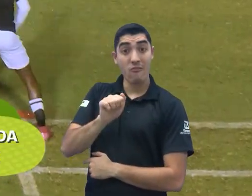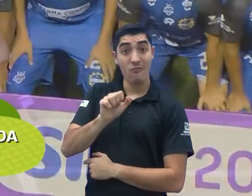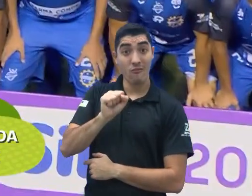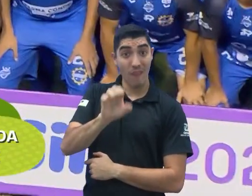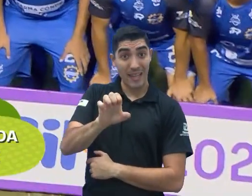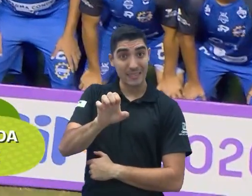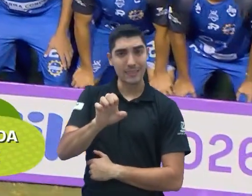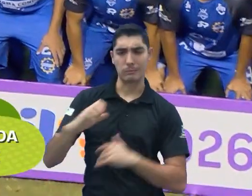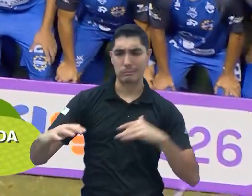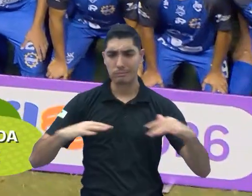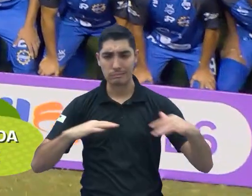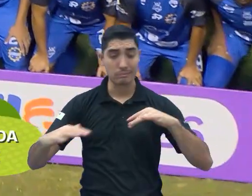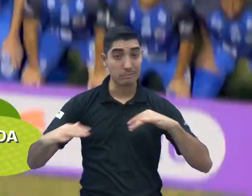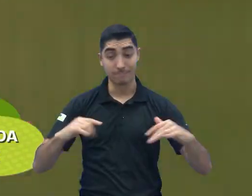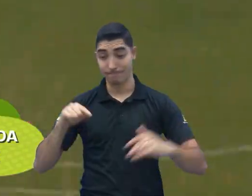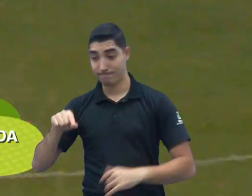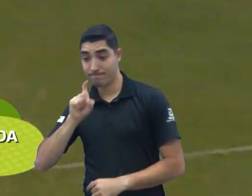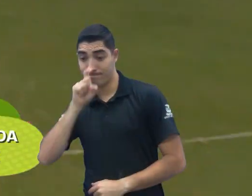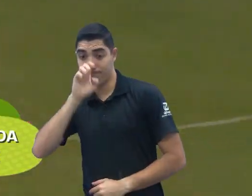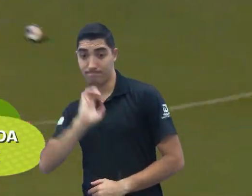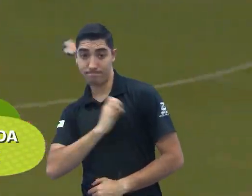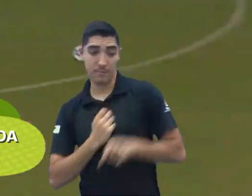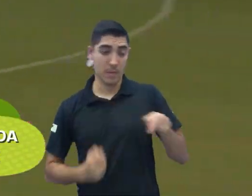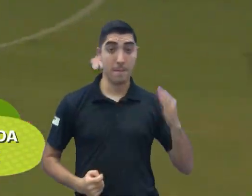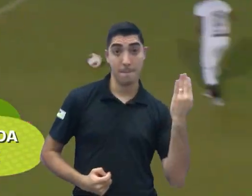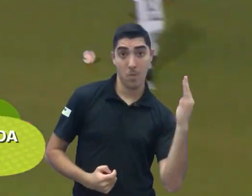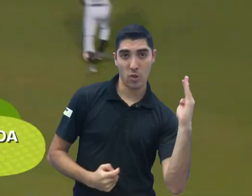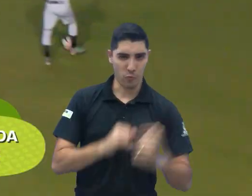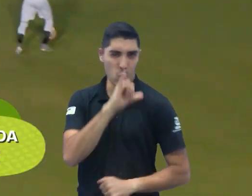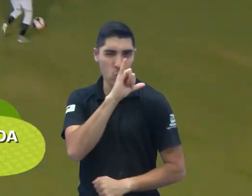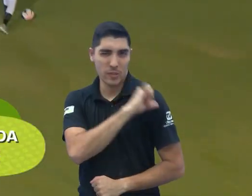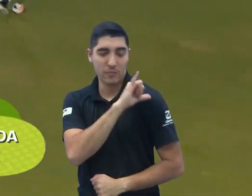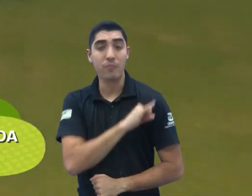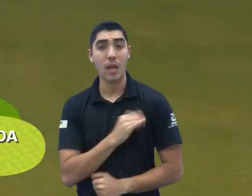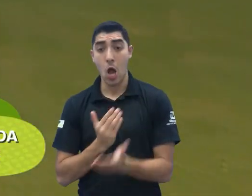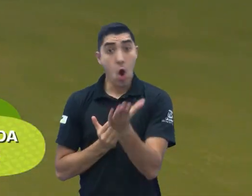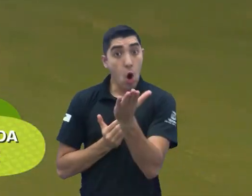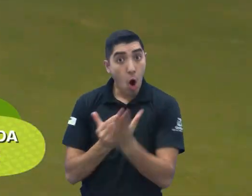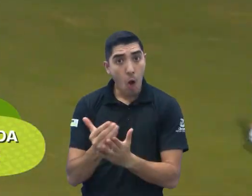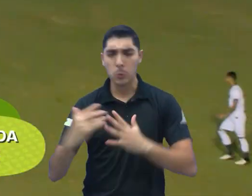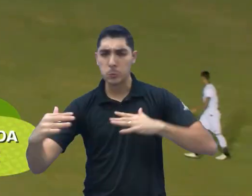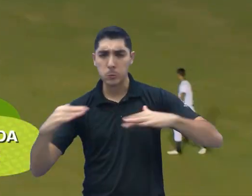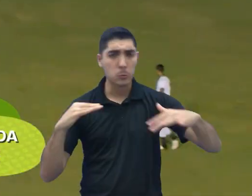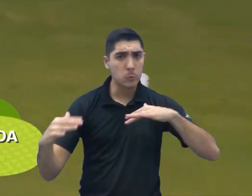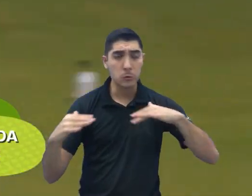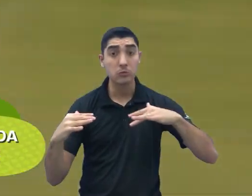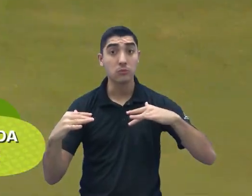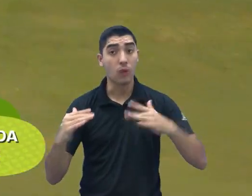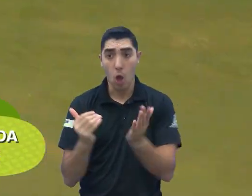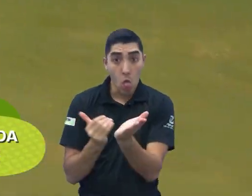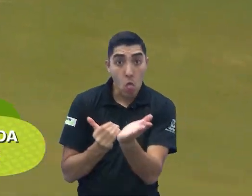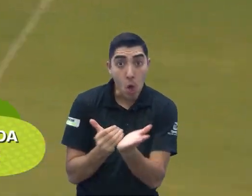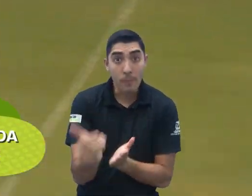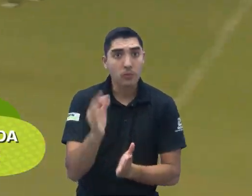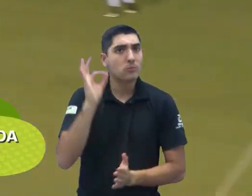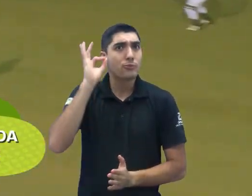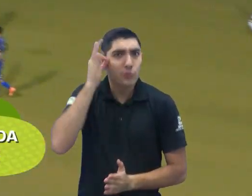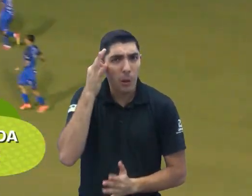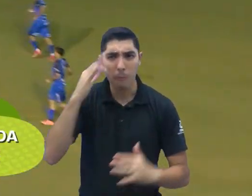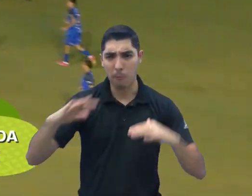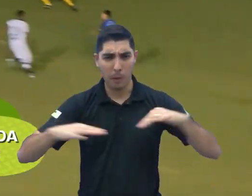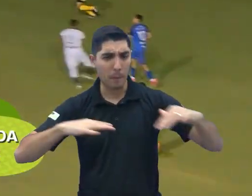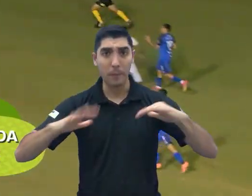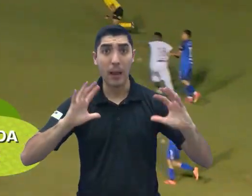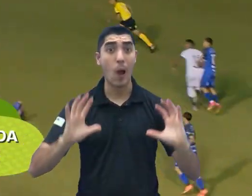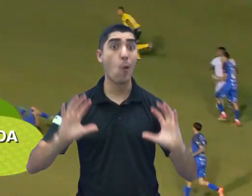para Botafogo e São José. Quando a bola rolou, aconteceu quase de tudo logo no início. No primeiro lance